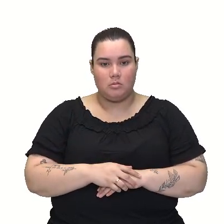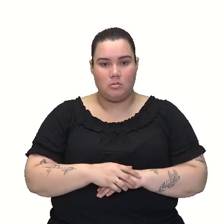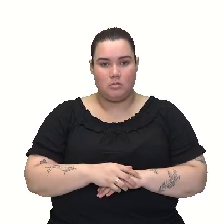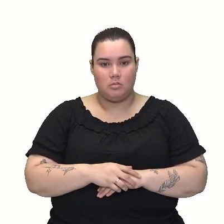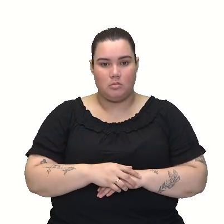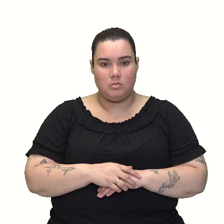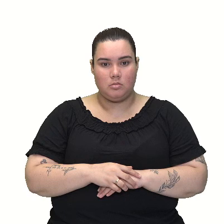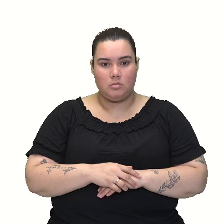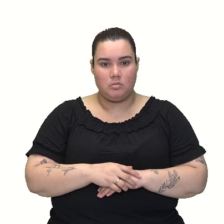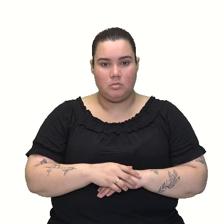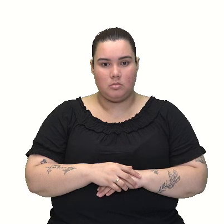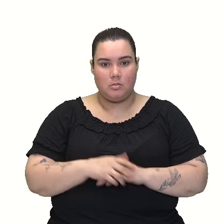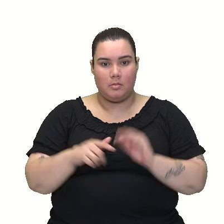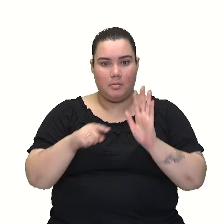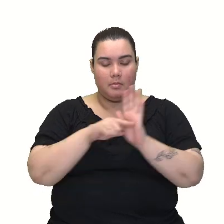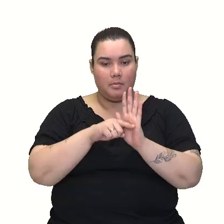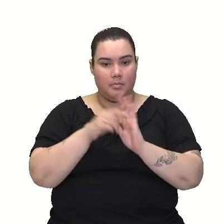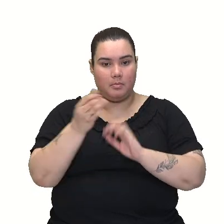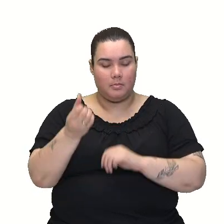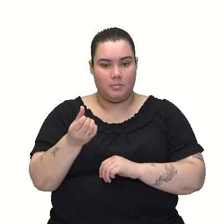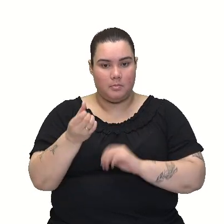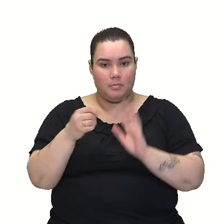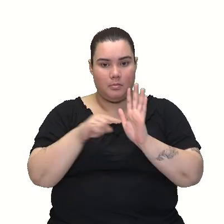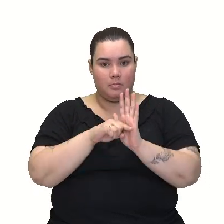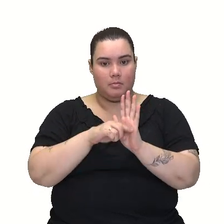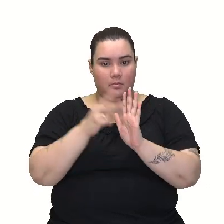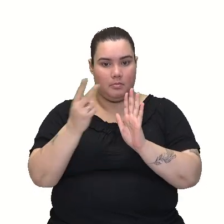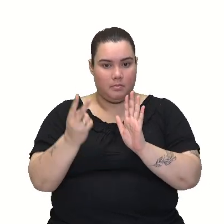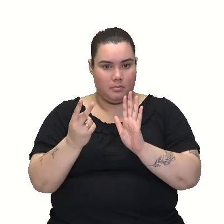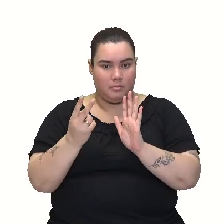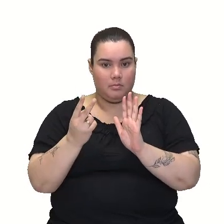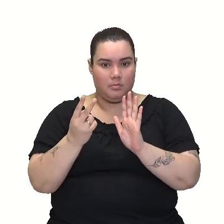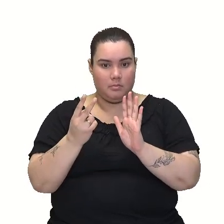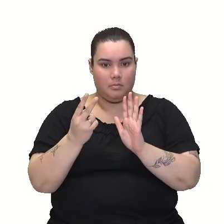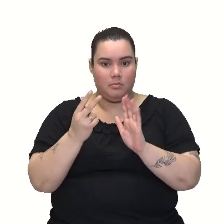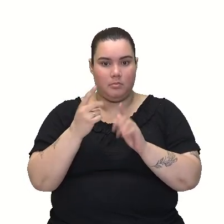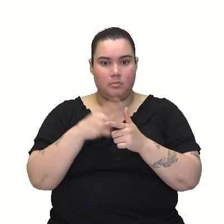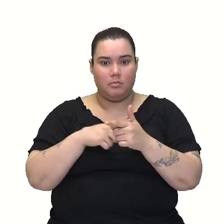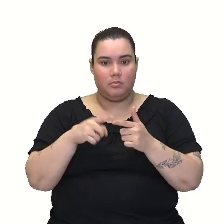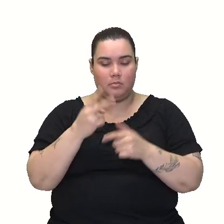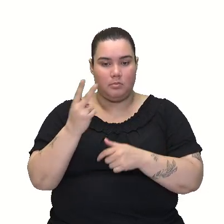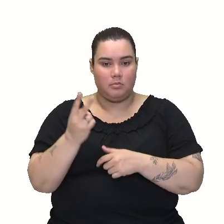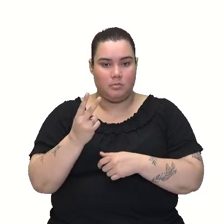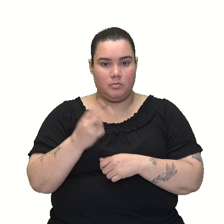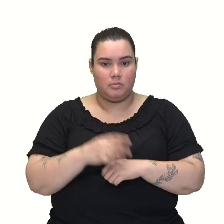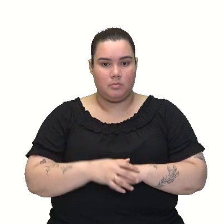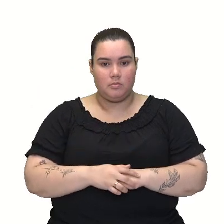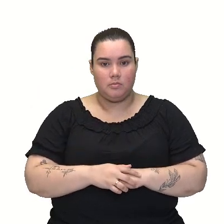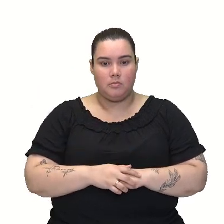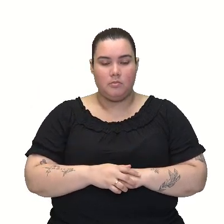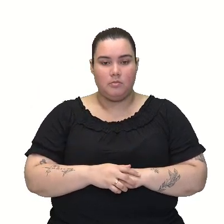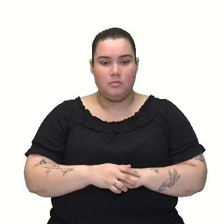Que é menos 6, menos 2, 2 vezes 1, 2.